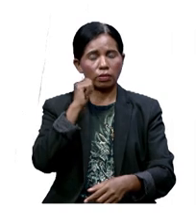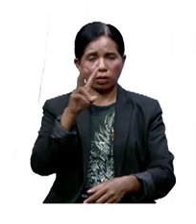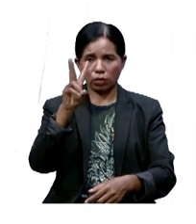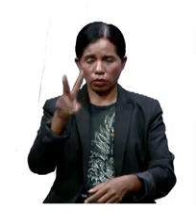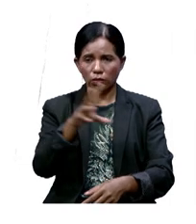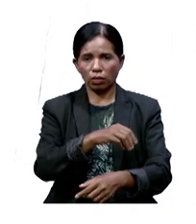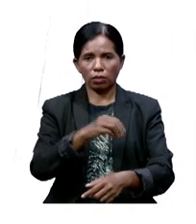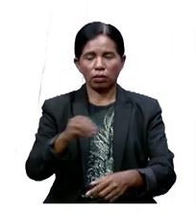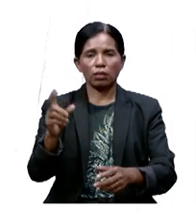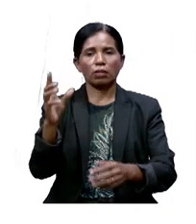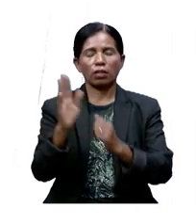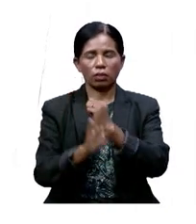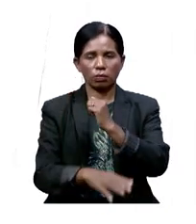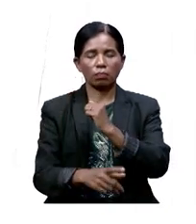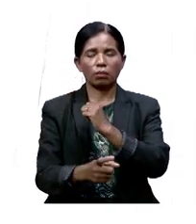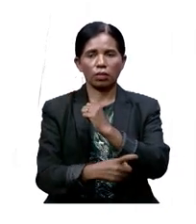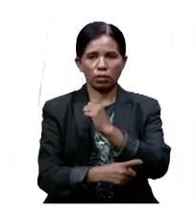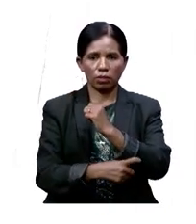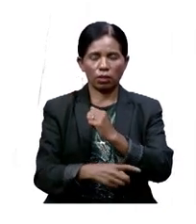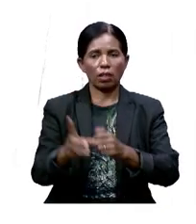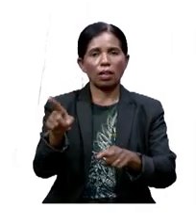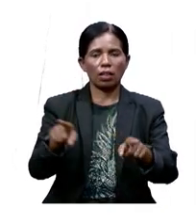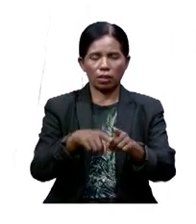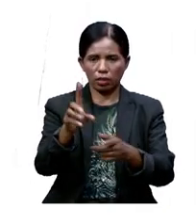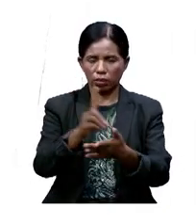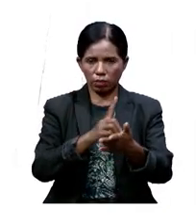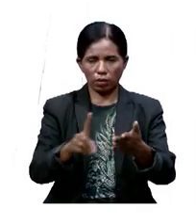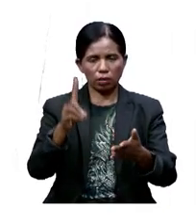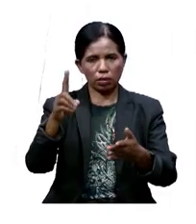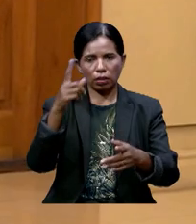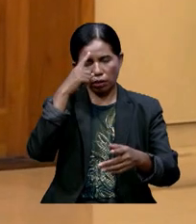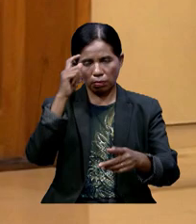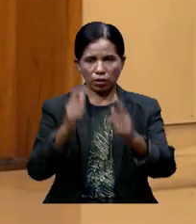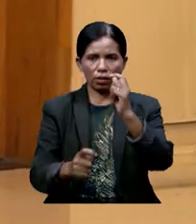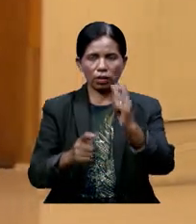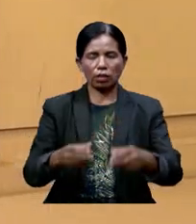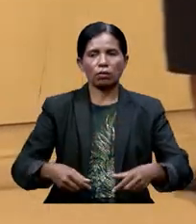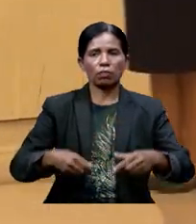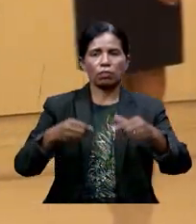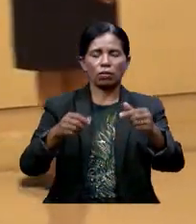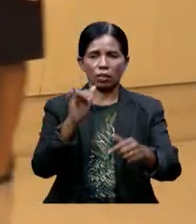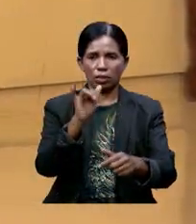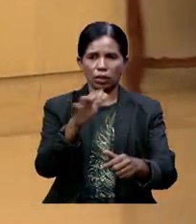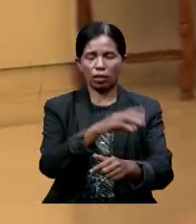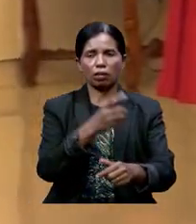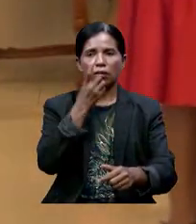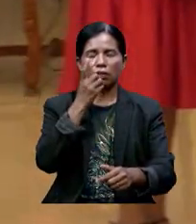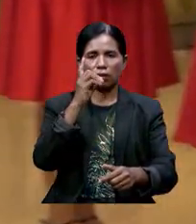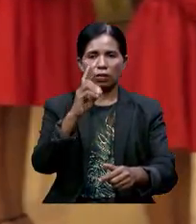no comutação pena fone a nessa discriminação unida também tribunal recurso hasai ona acordão onde